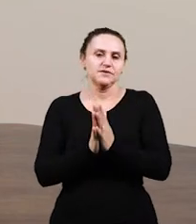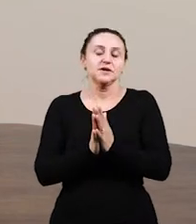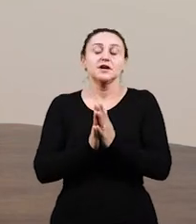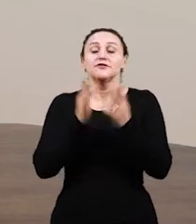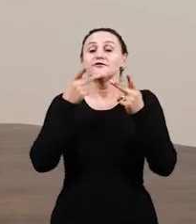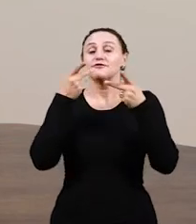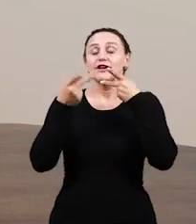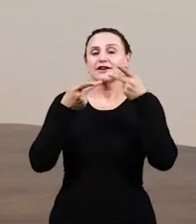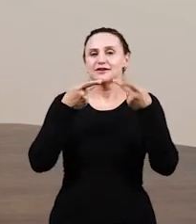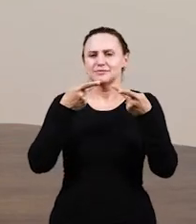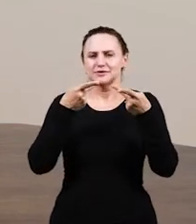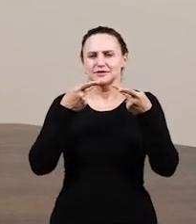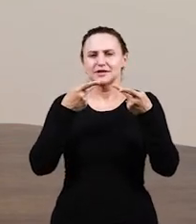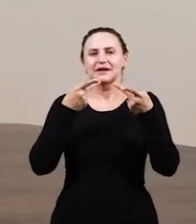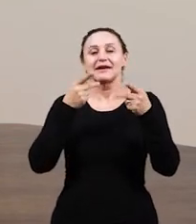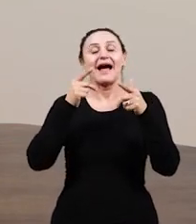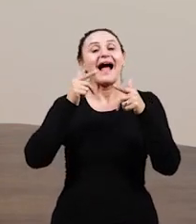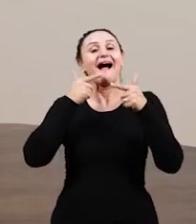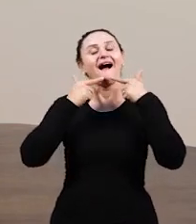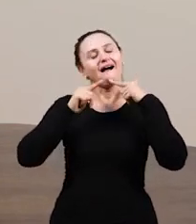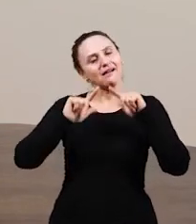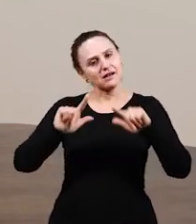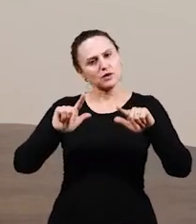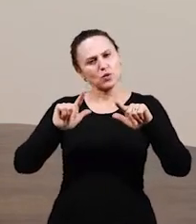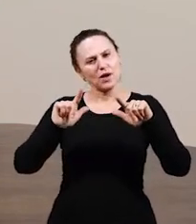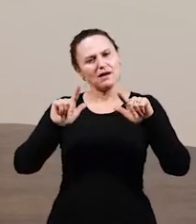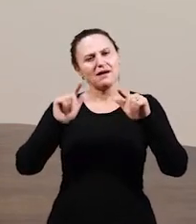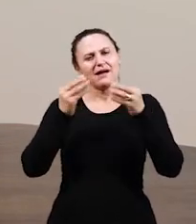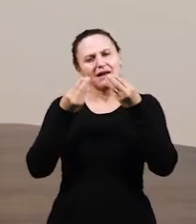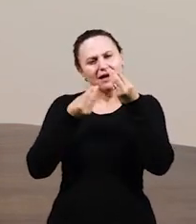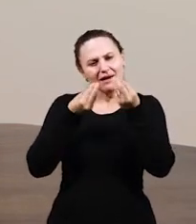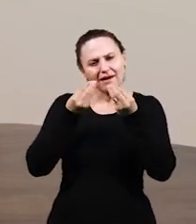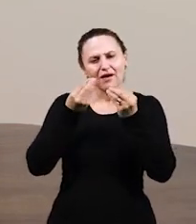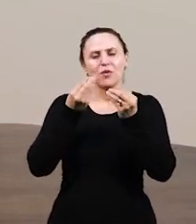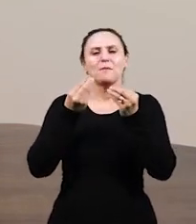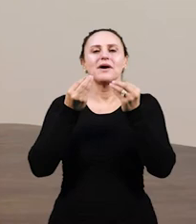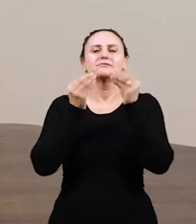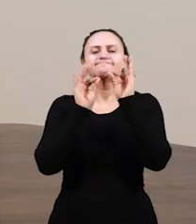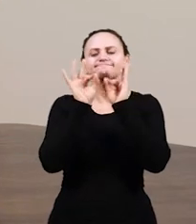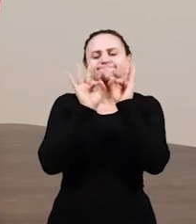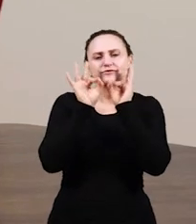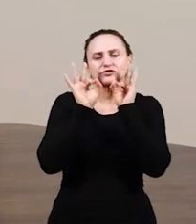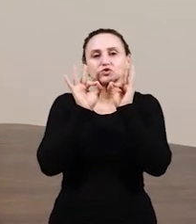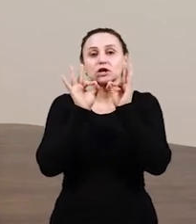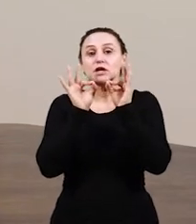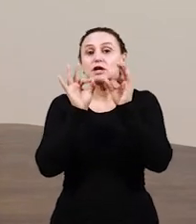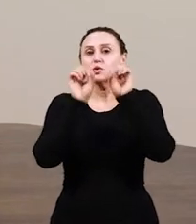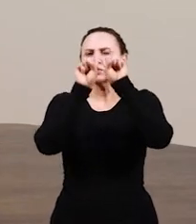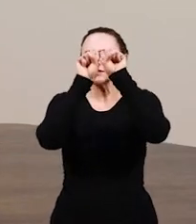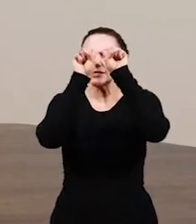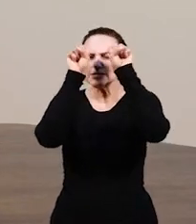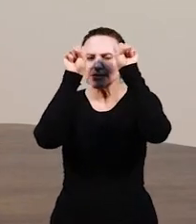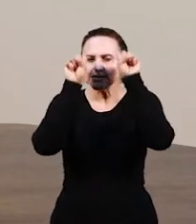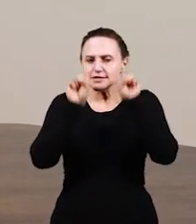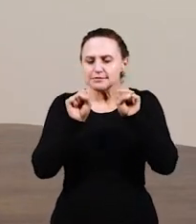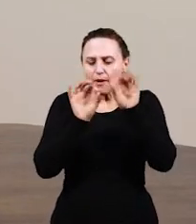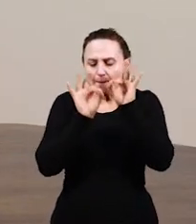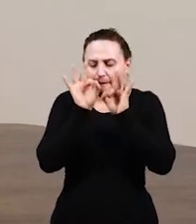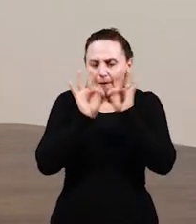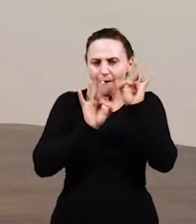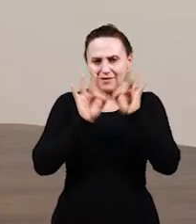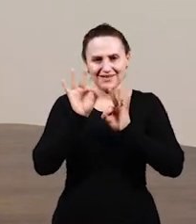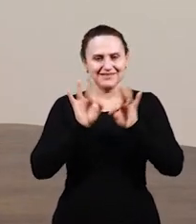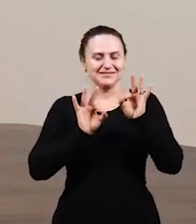falamos que a língua uma estrutura nos remetemos aquilo que só se diz que a língua é um sistema organizado de signos